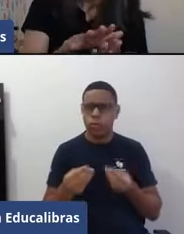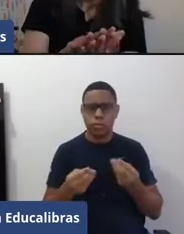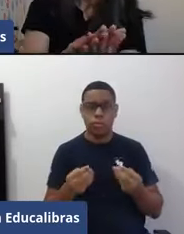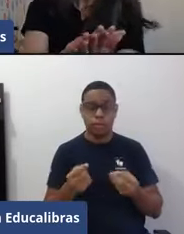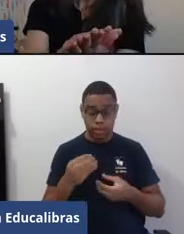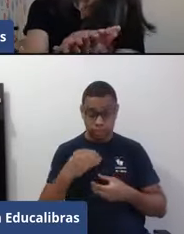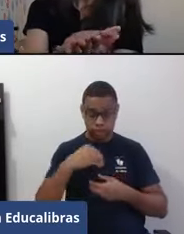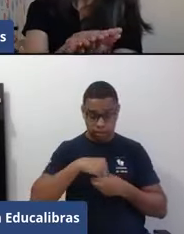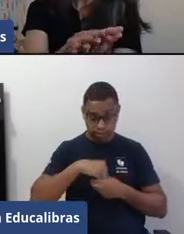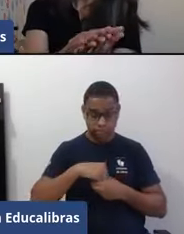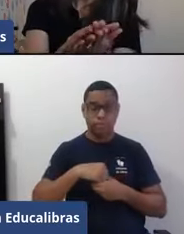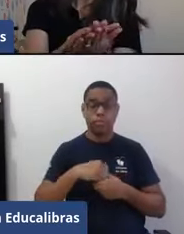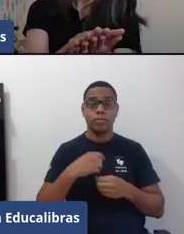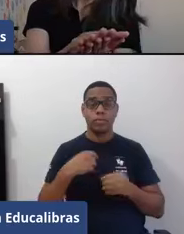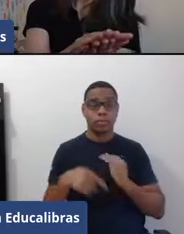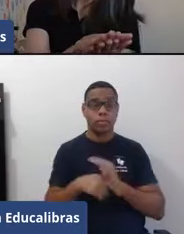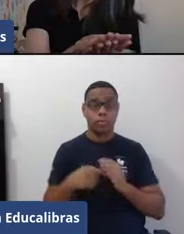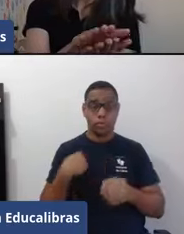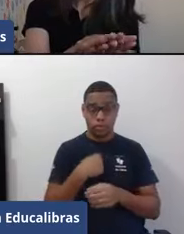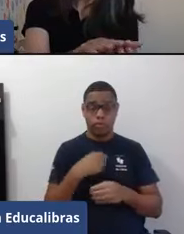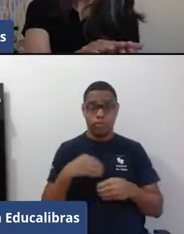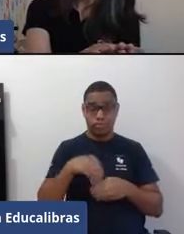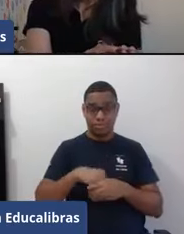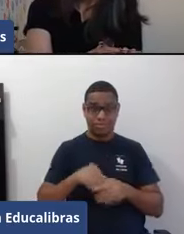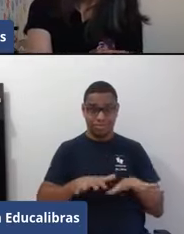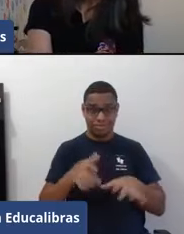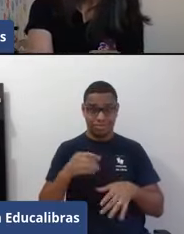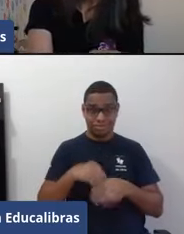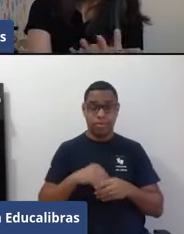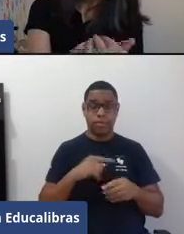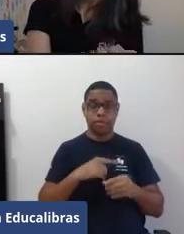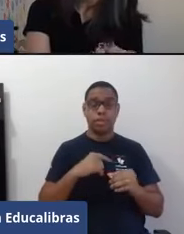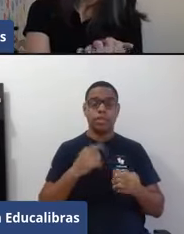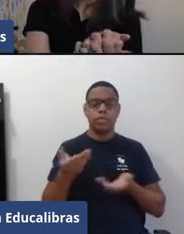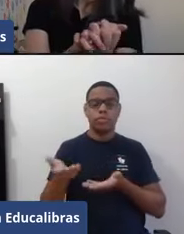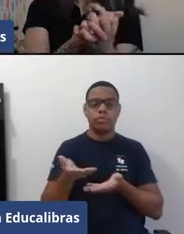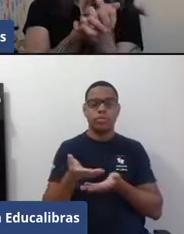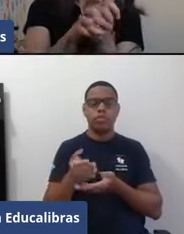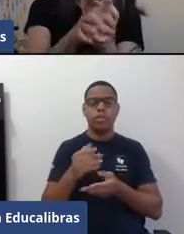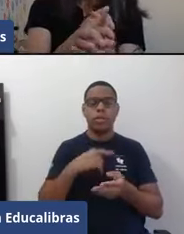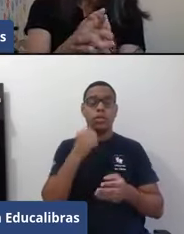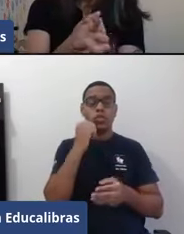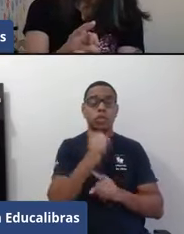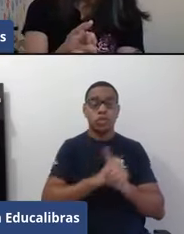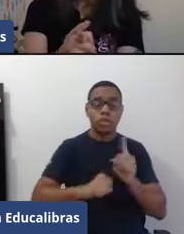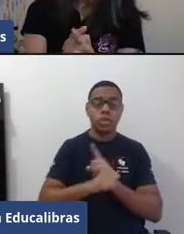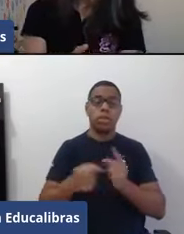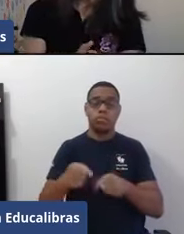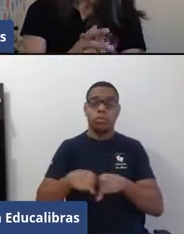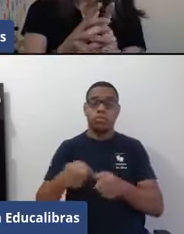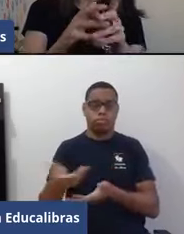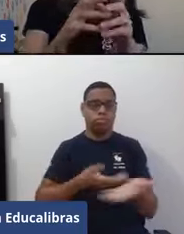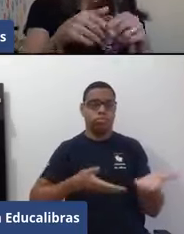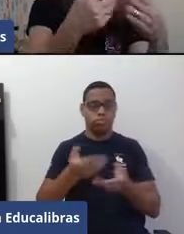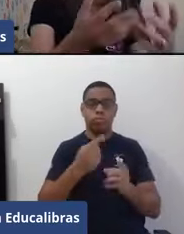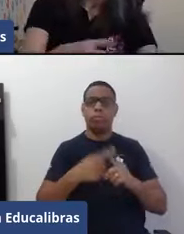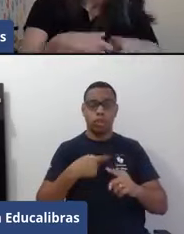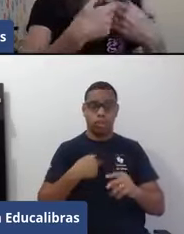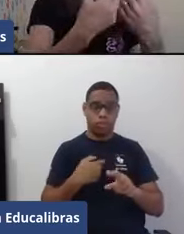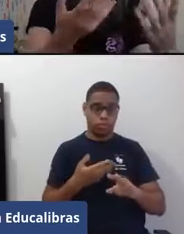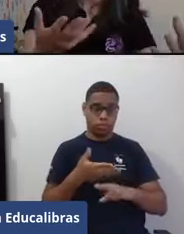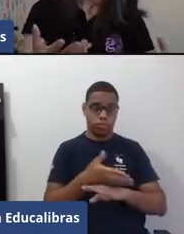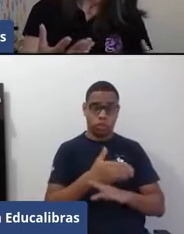do Entre Rodas, todos os nossos projetos, a gente usa uma matriz socio-interacionista, porque quando eu vou para uma escola, eu levo